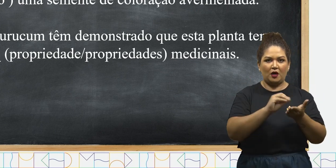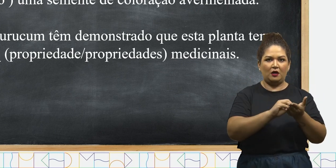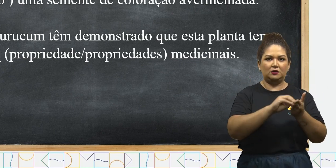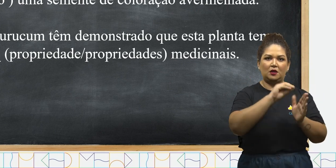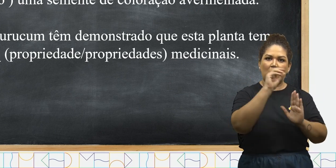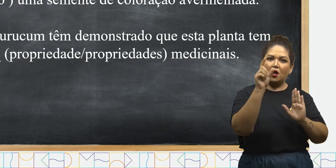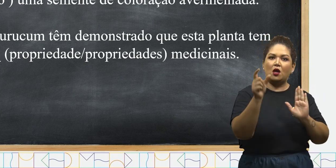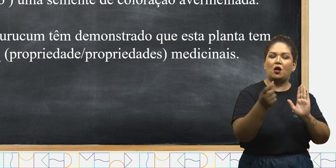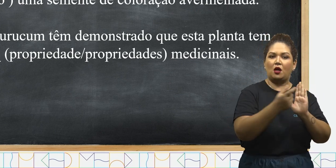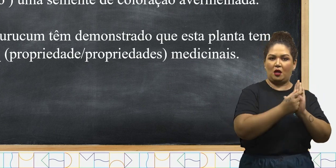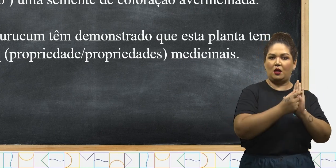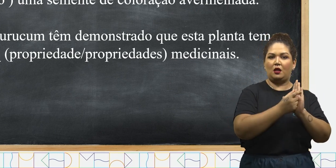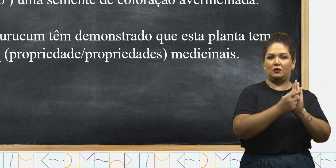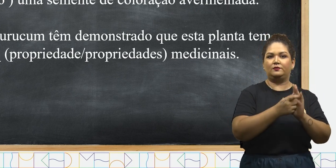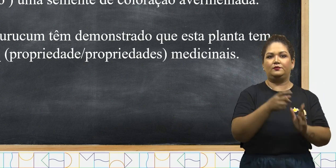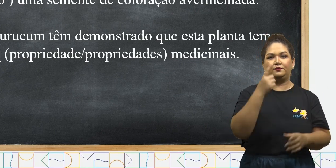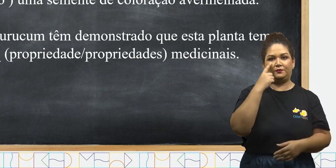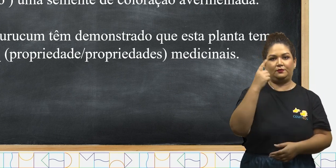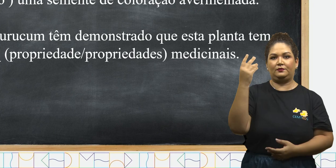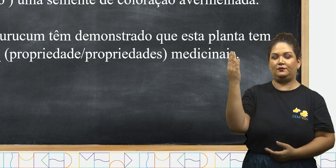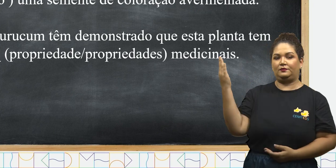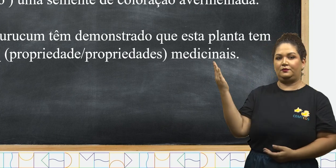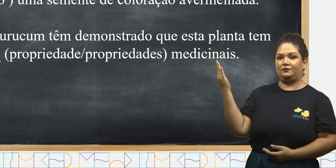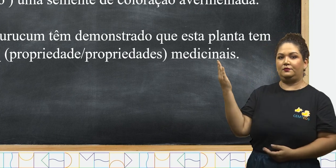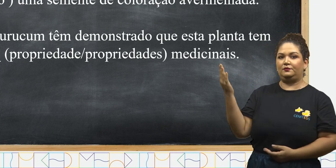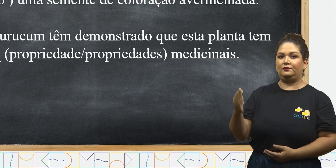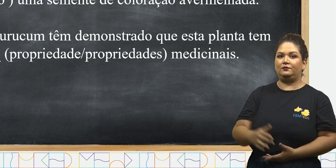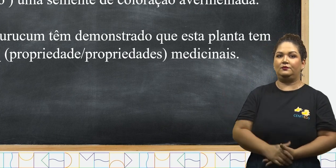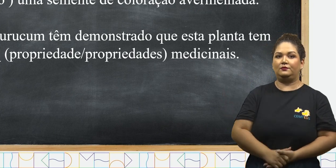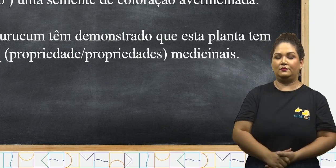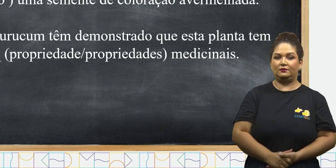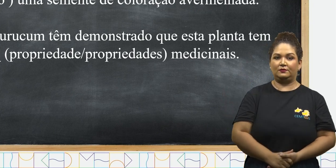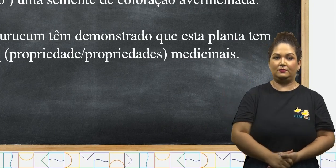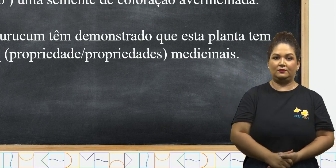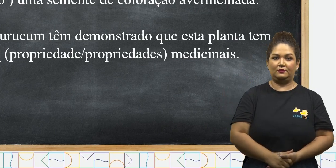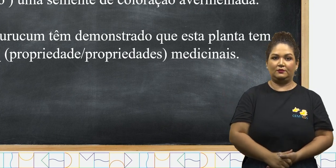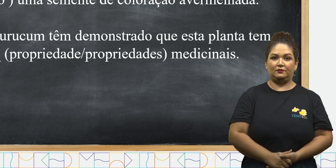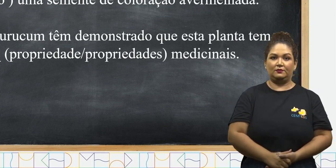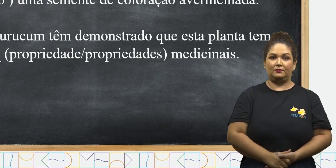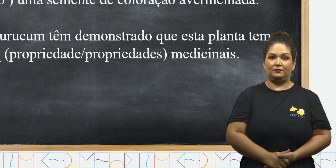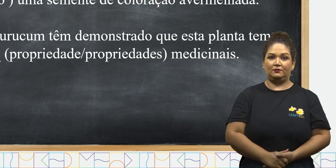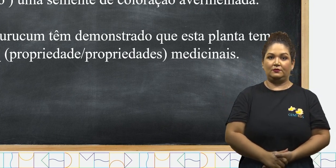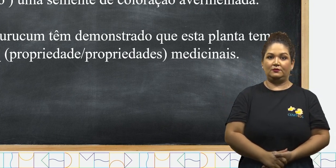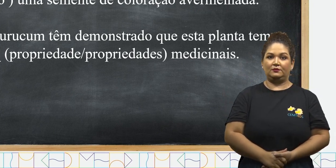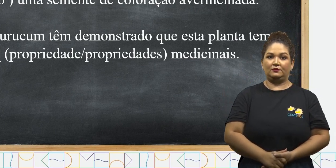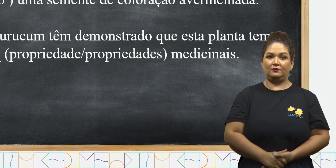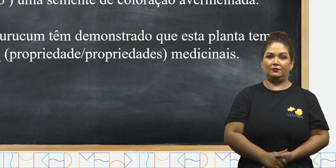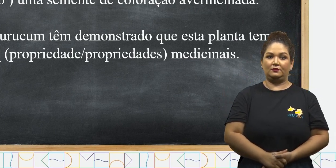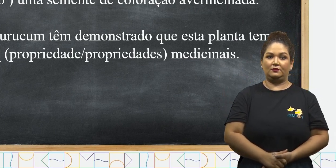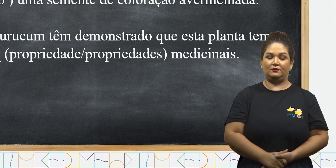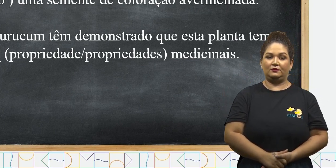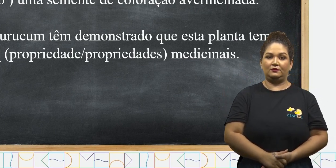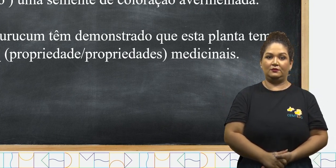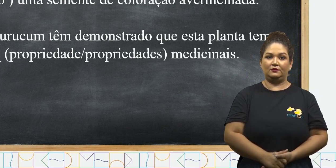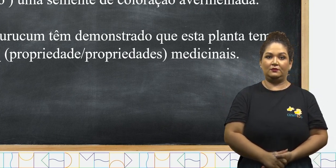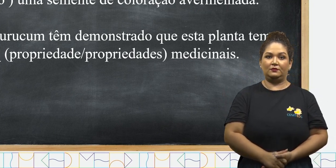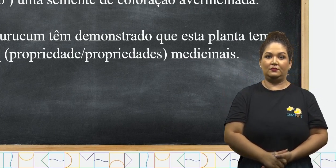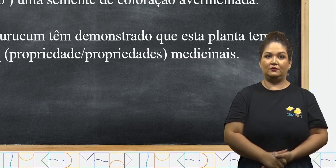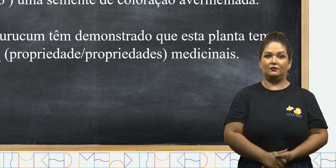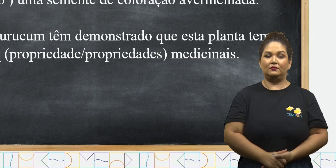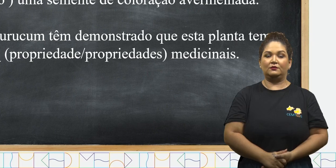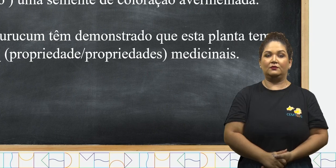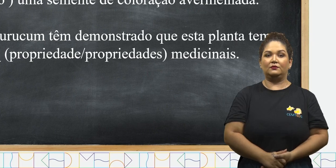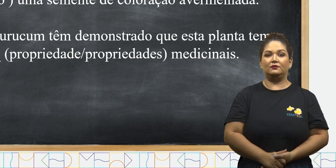espaços com as palavras adequadas. Urucum é ou são